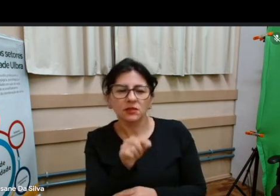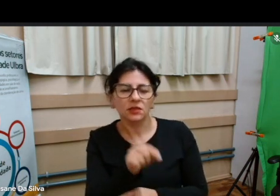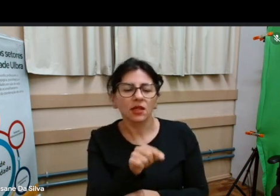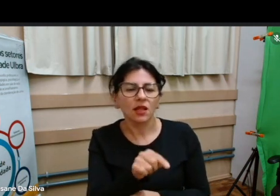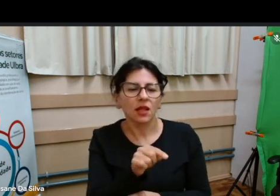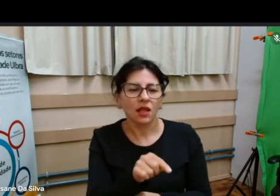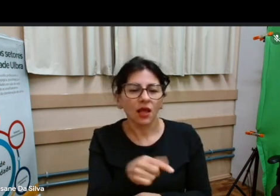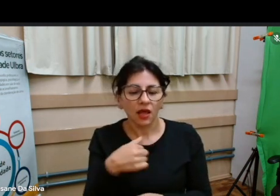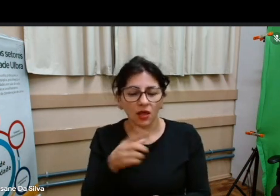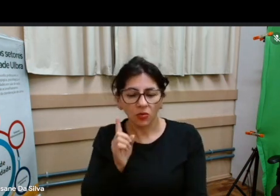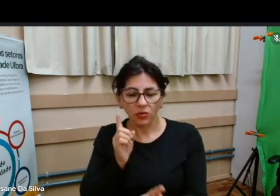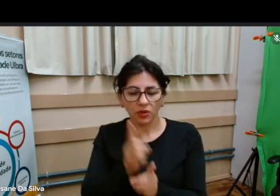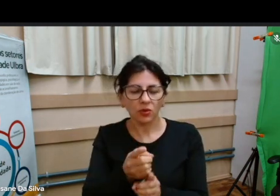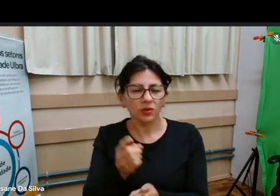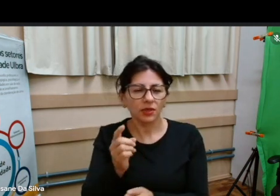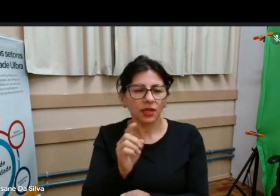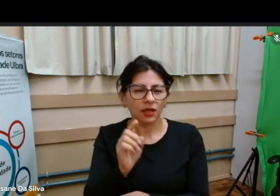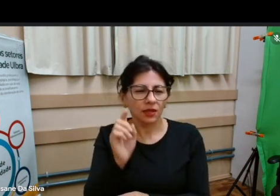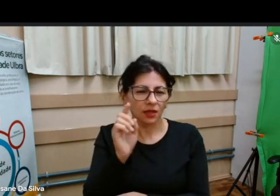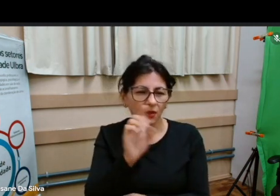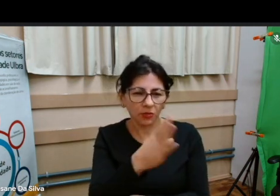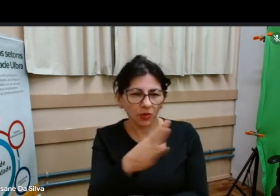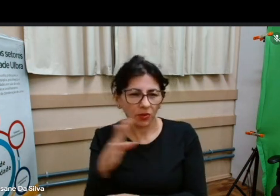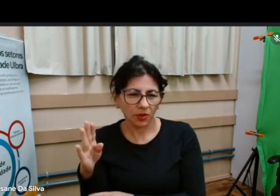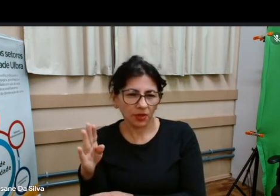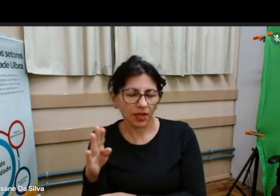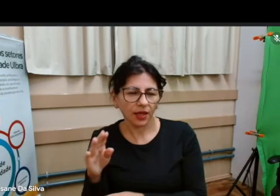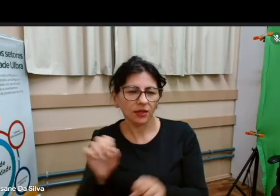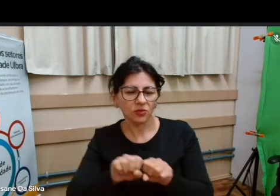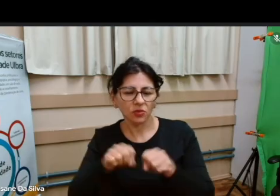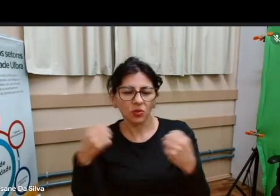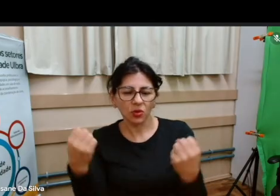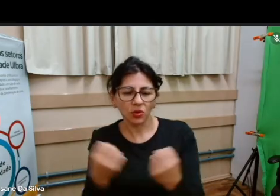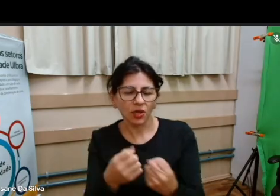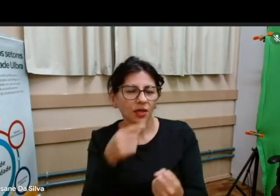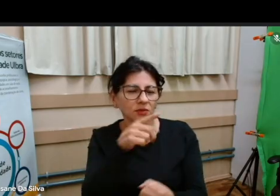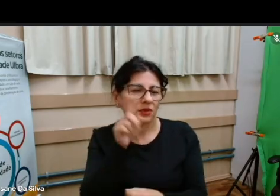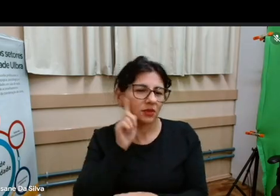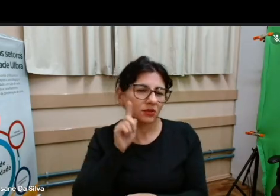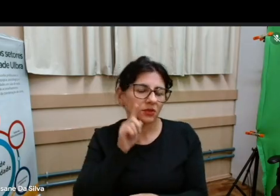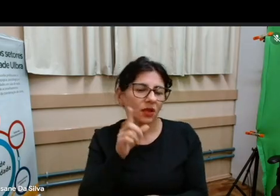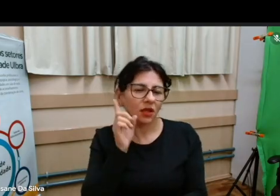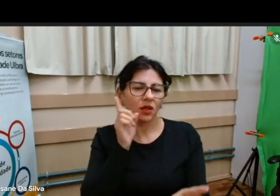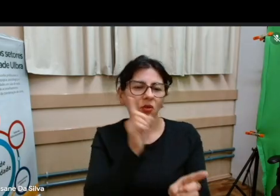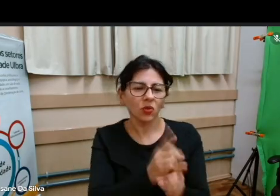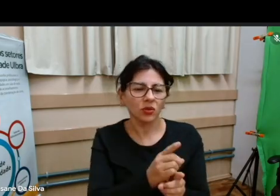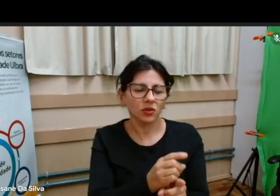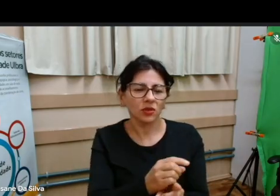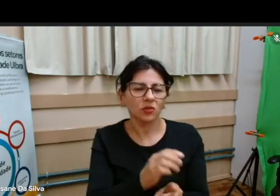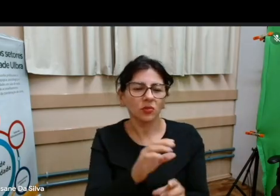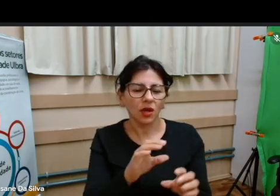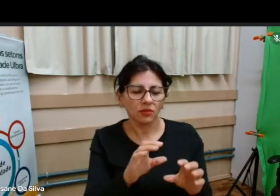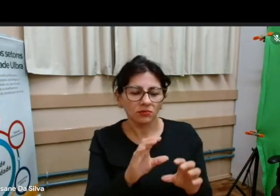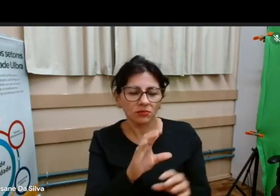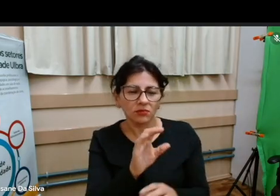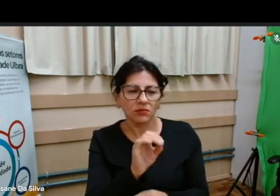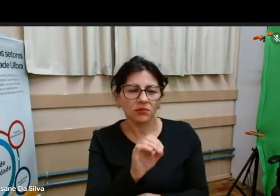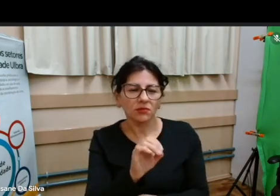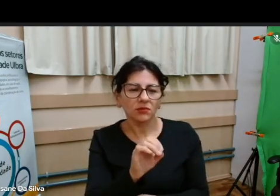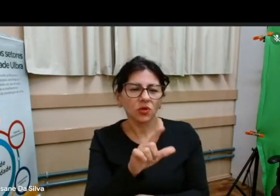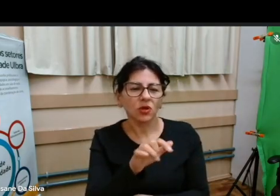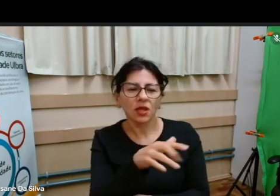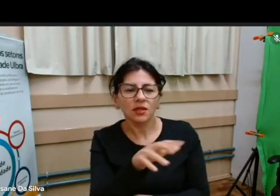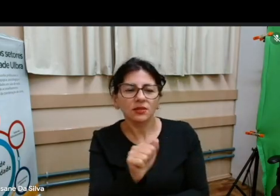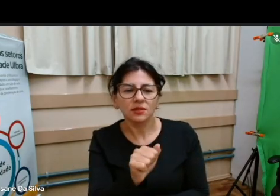pareça na biblioteca do Congresso dos Estados Unidos uma coleção gigantesca com quase duas centenas de manuais